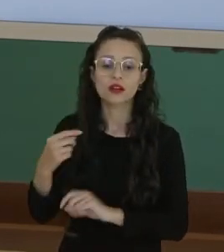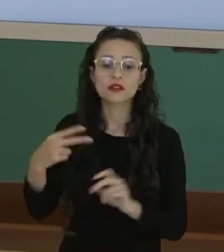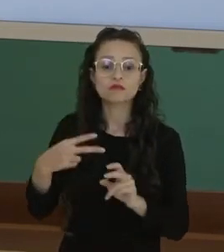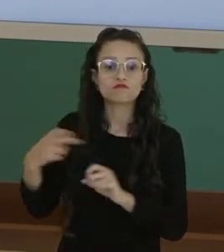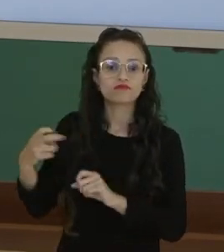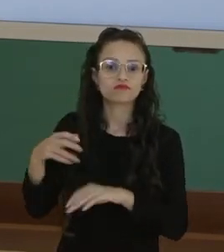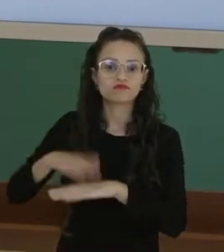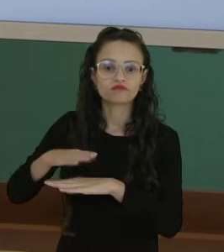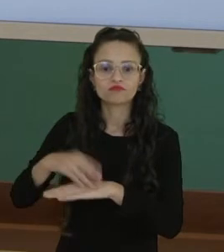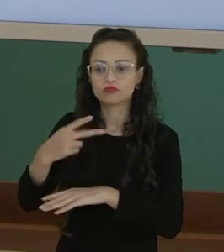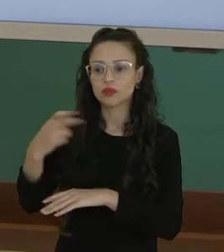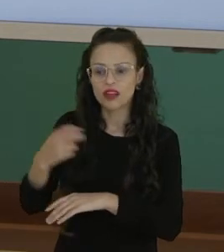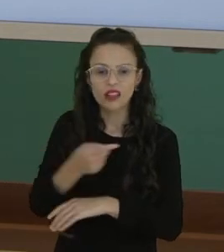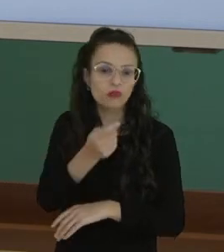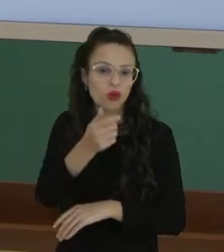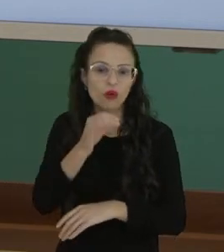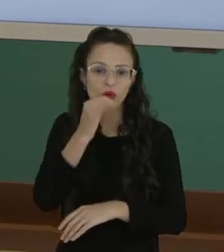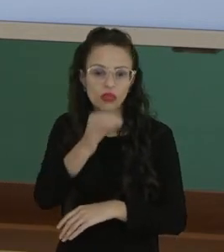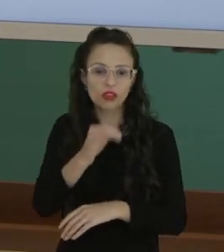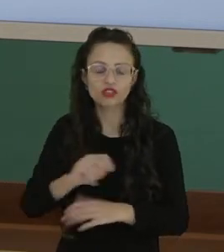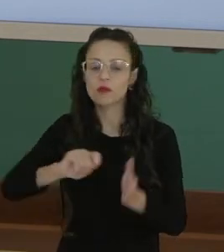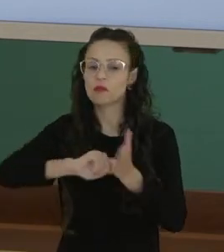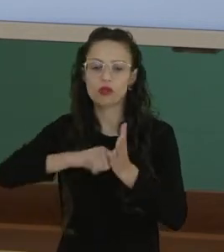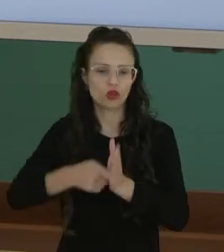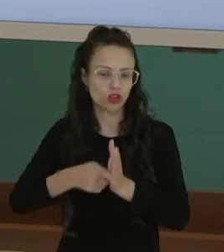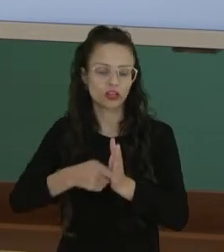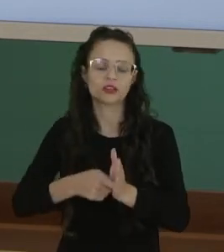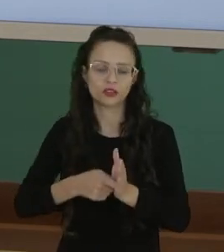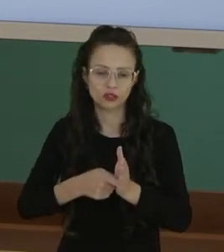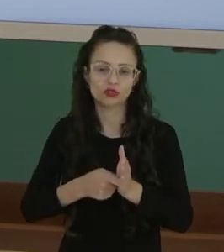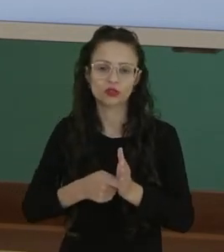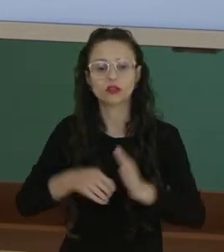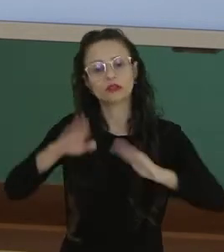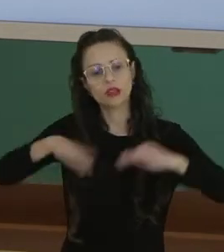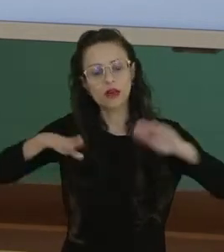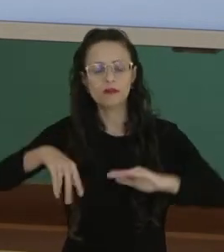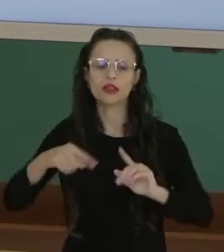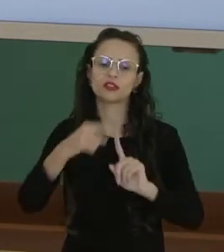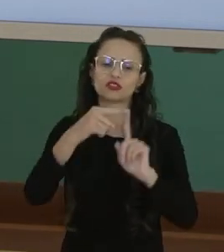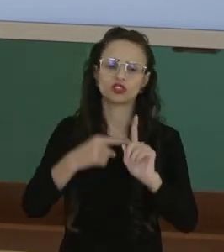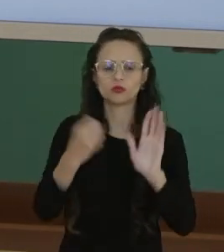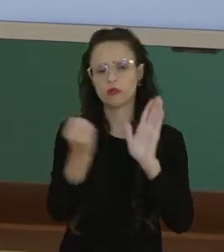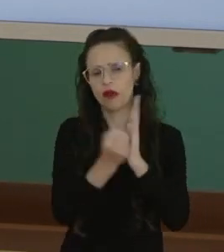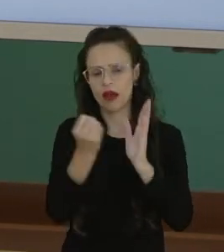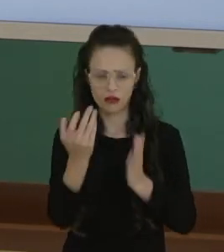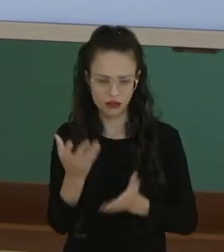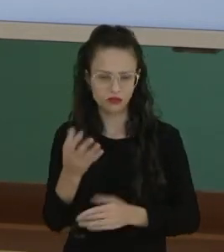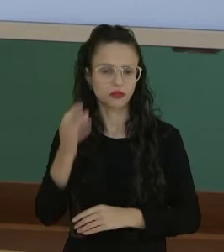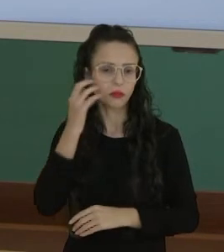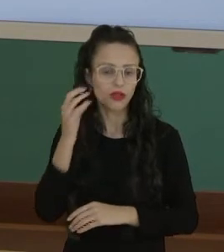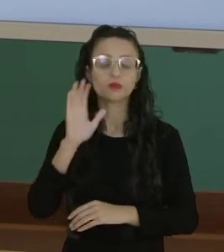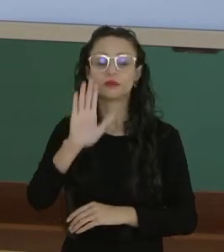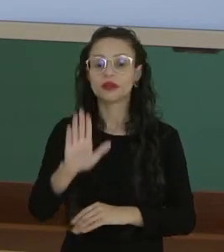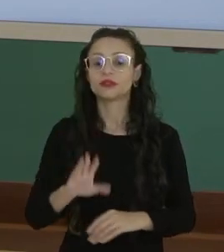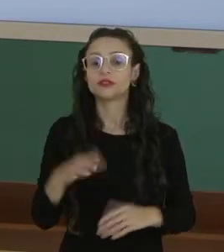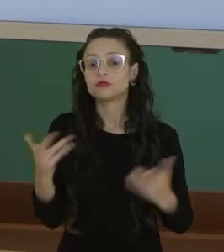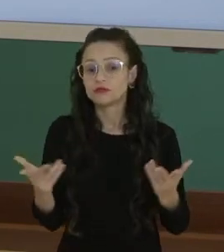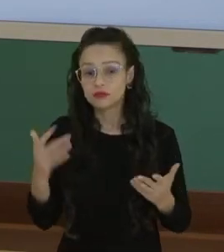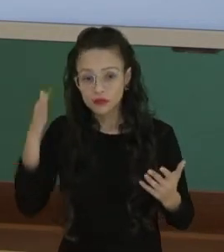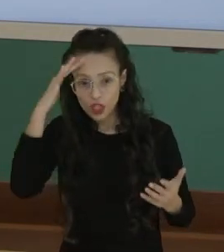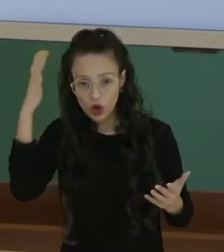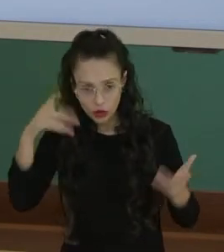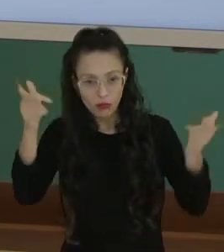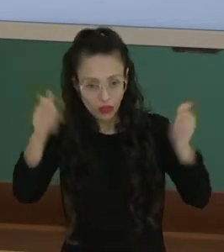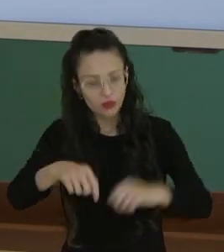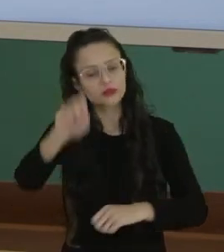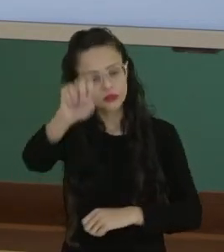acaso a quantidade de energia é muito pequena, ele acaba bloqueando aquela fonte, né? Depende muito do modelo do aparelho e assim por diante. Então assim, teoricamente é possível?